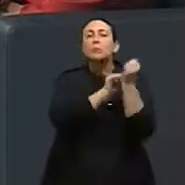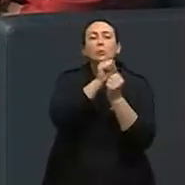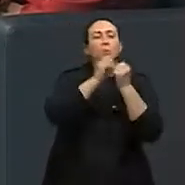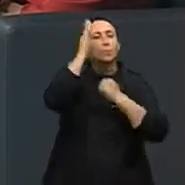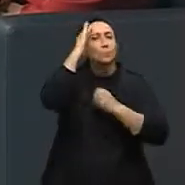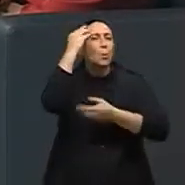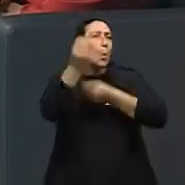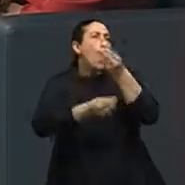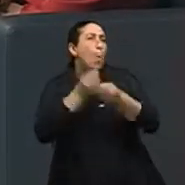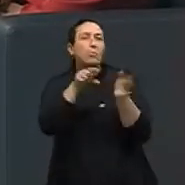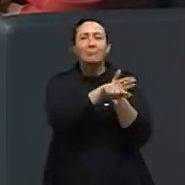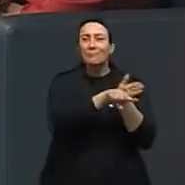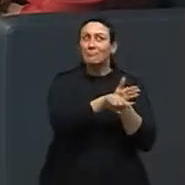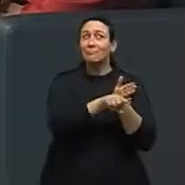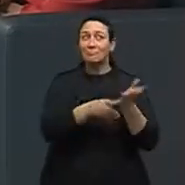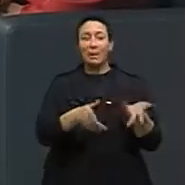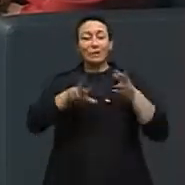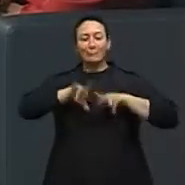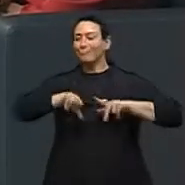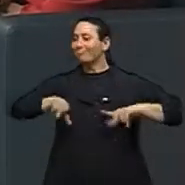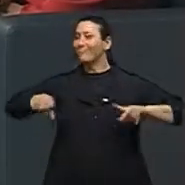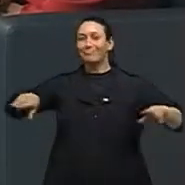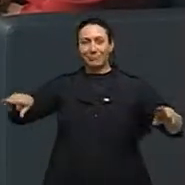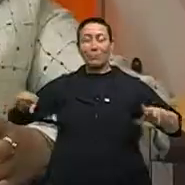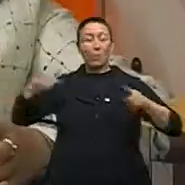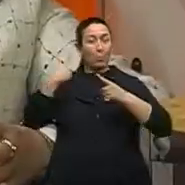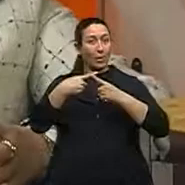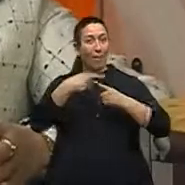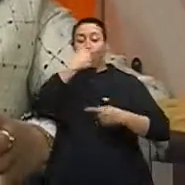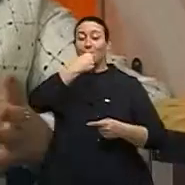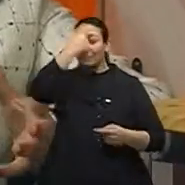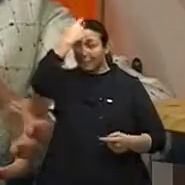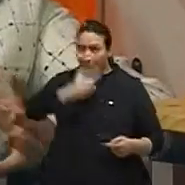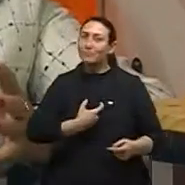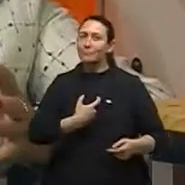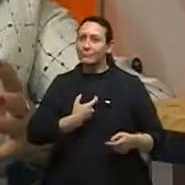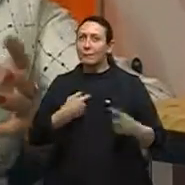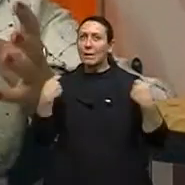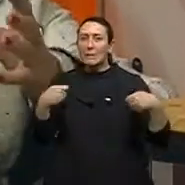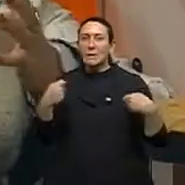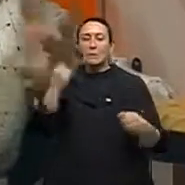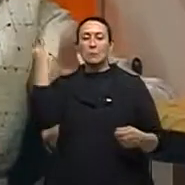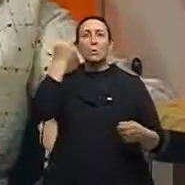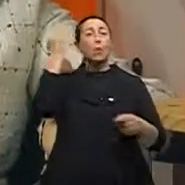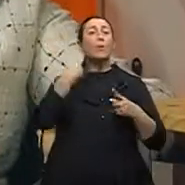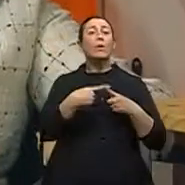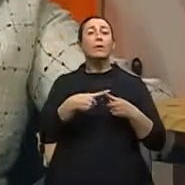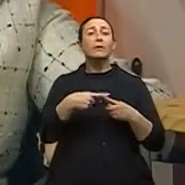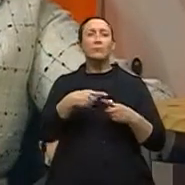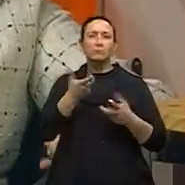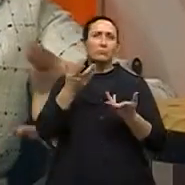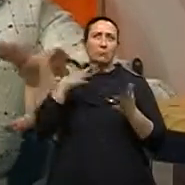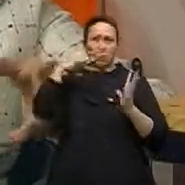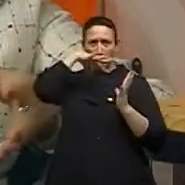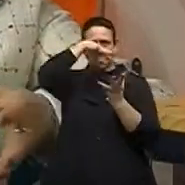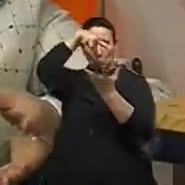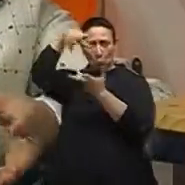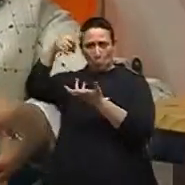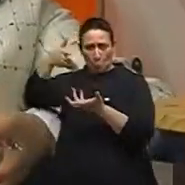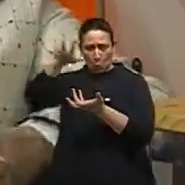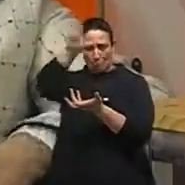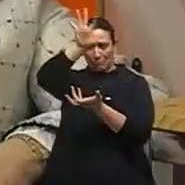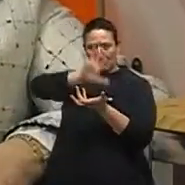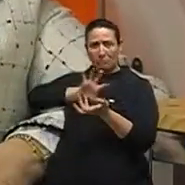homem porque o trabalho ele é muito Central na na vida do homem porque se for no nosso mundo ocidental o o